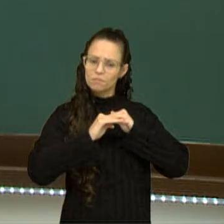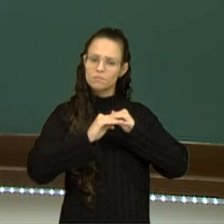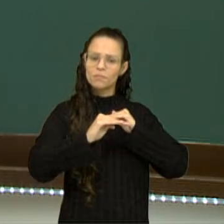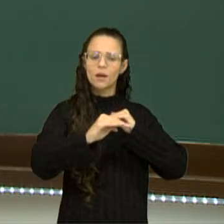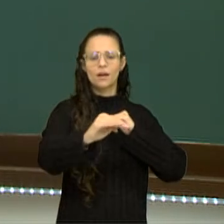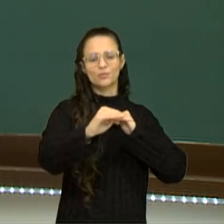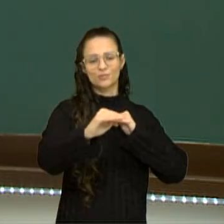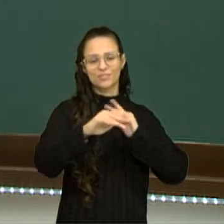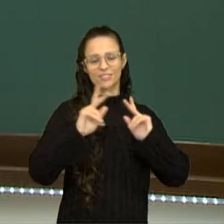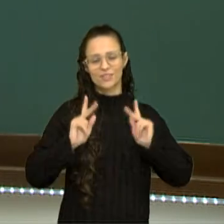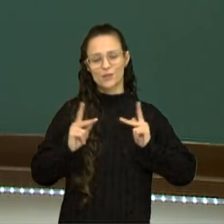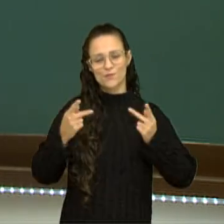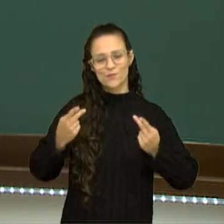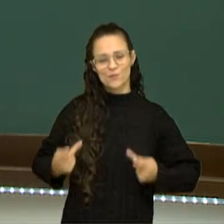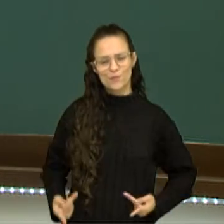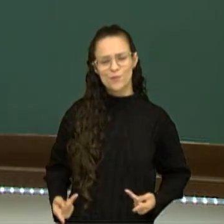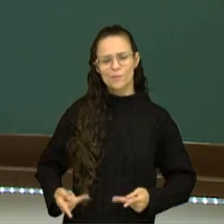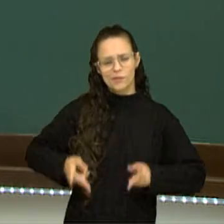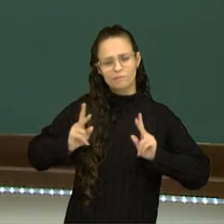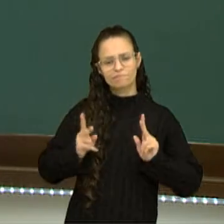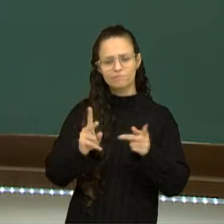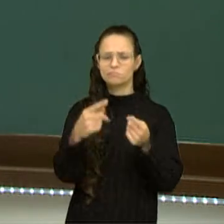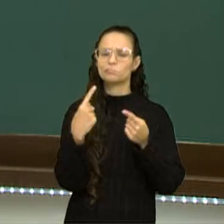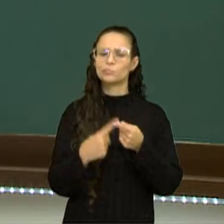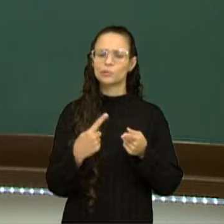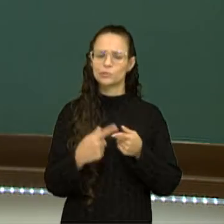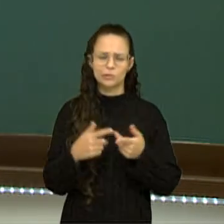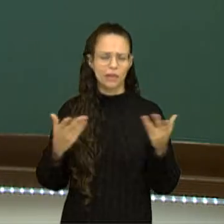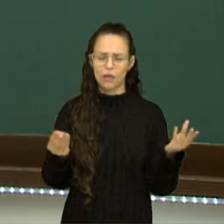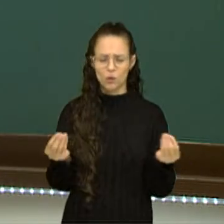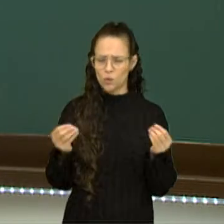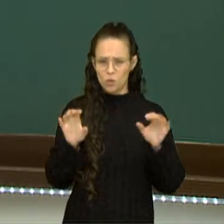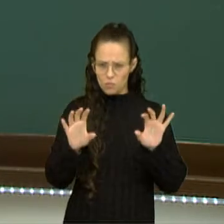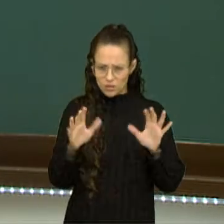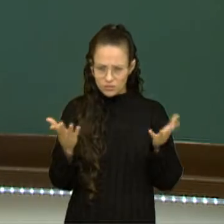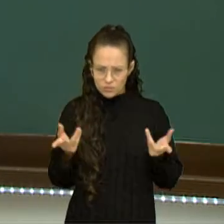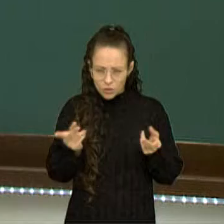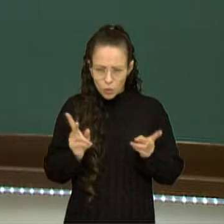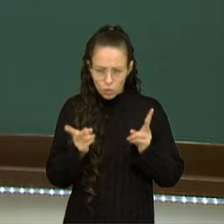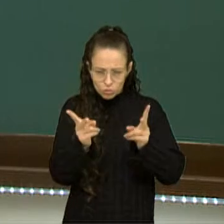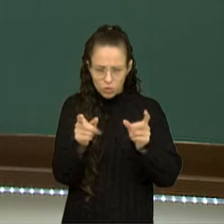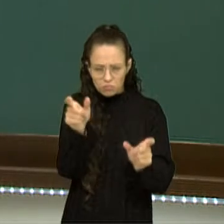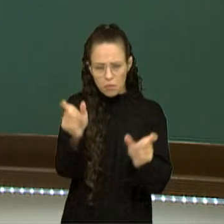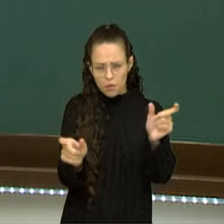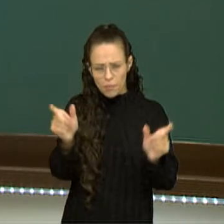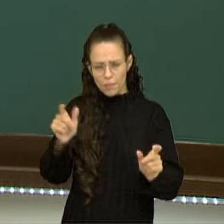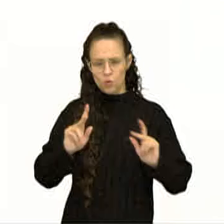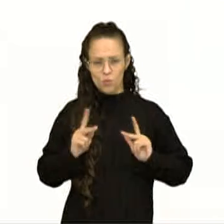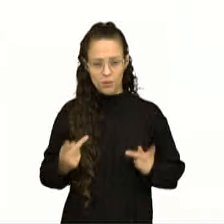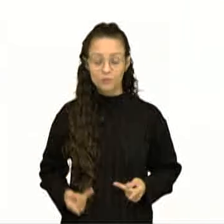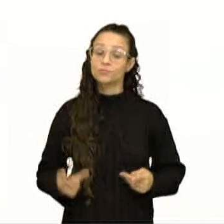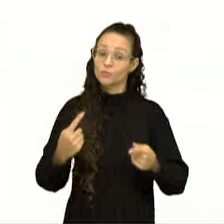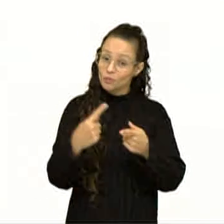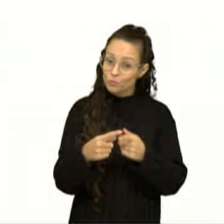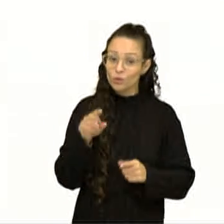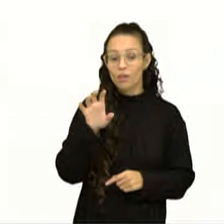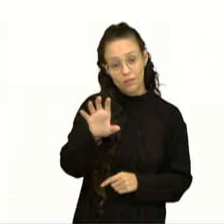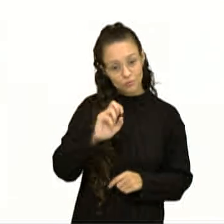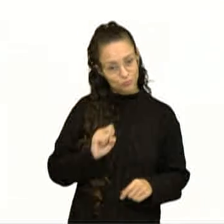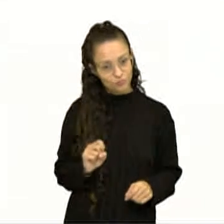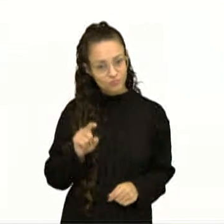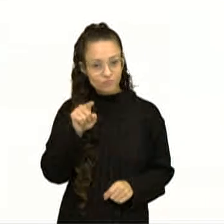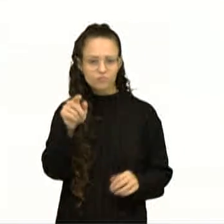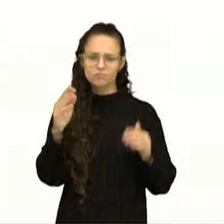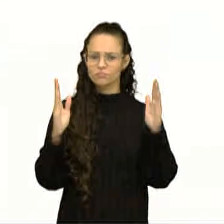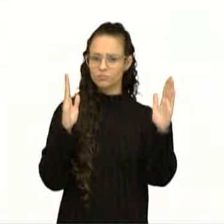da espécie humana. Como assim? Por que ela é necessária para continuar a existir a espécie humana? Porque é justamente